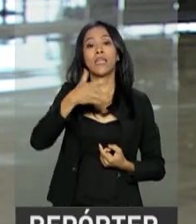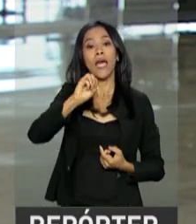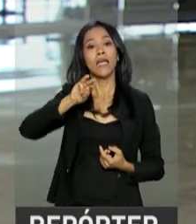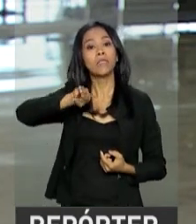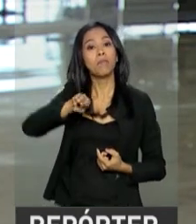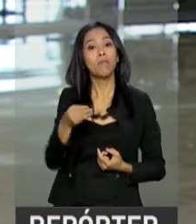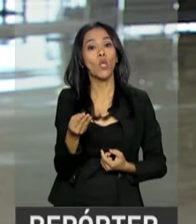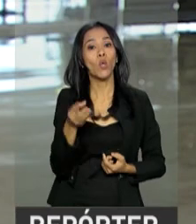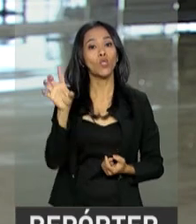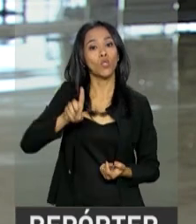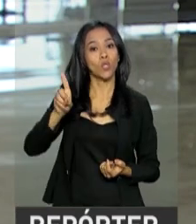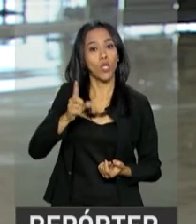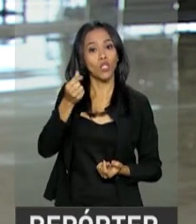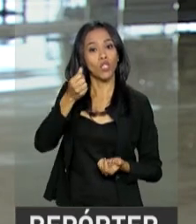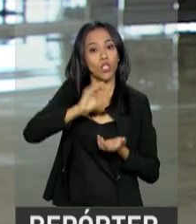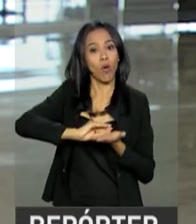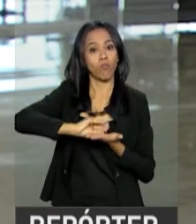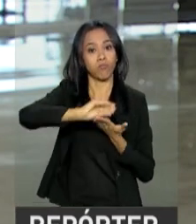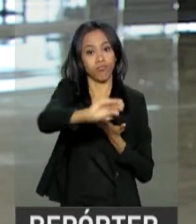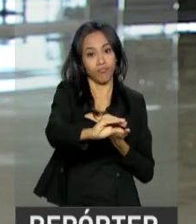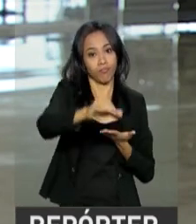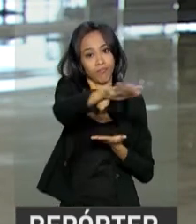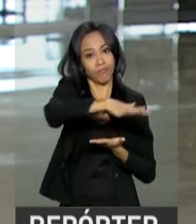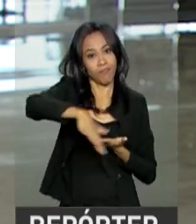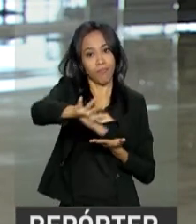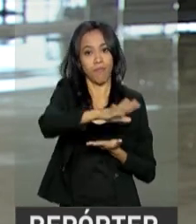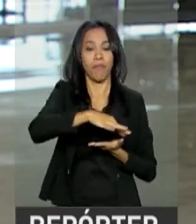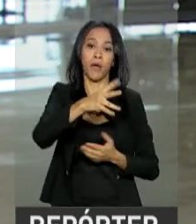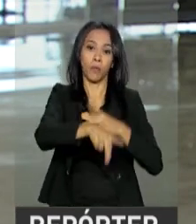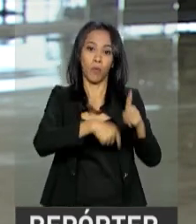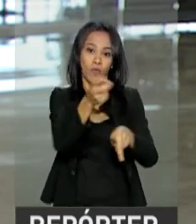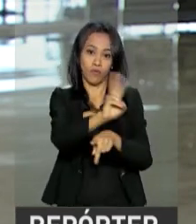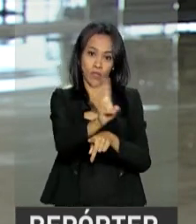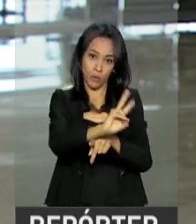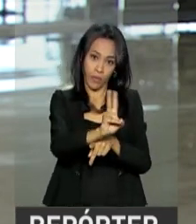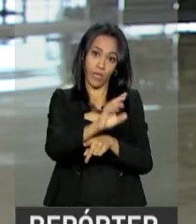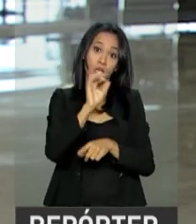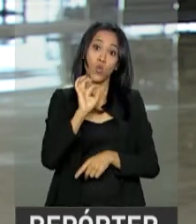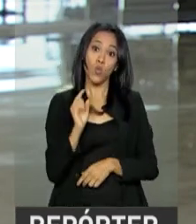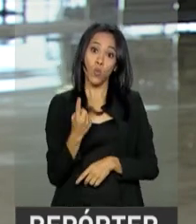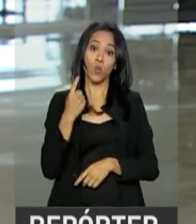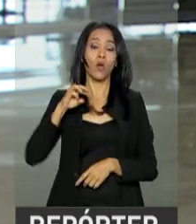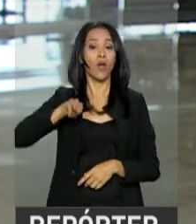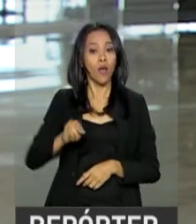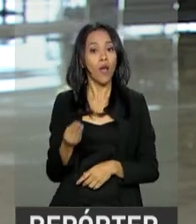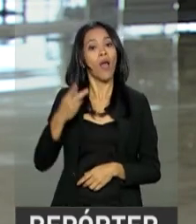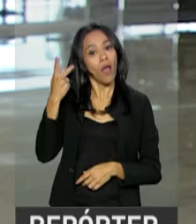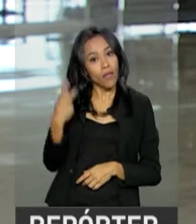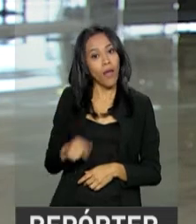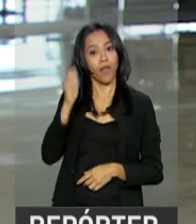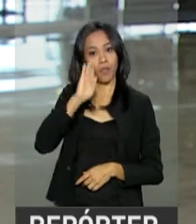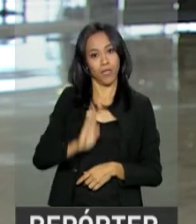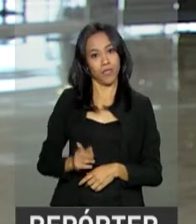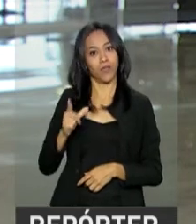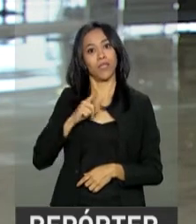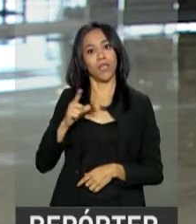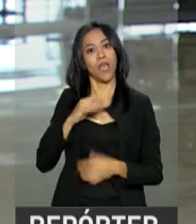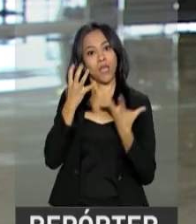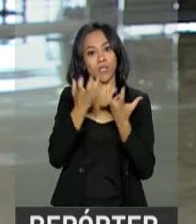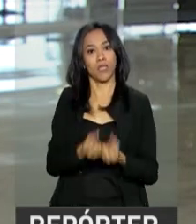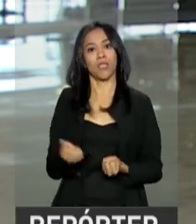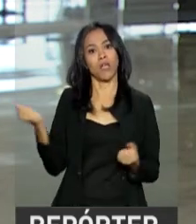os refugiados uma verba de 10 milhões de dólares sendo que 1 milhão de dólares é para o brasil que tem recebido muitos emigrantes